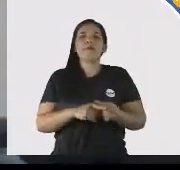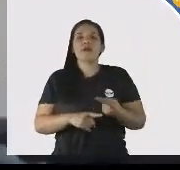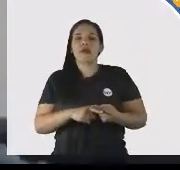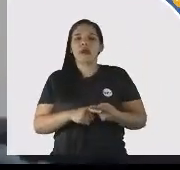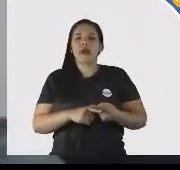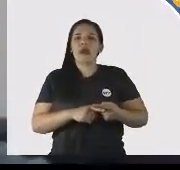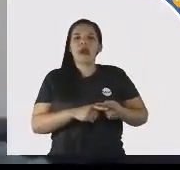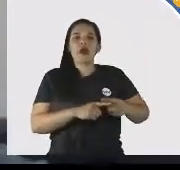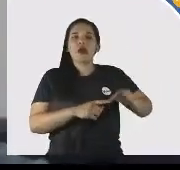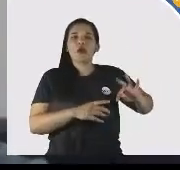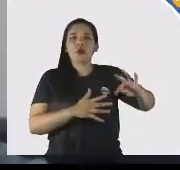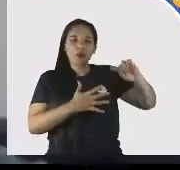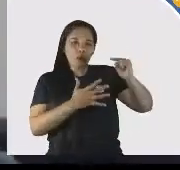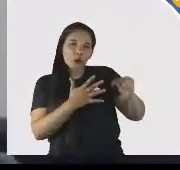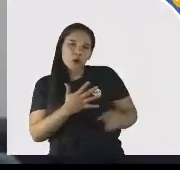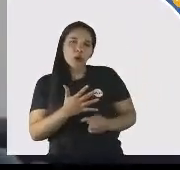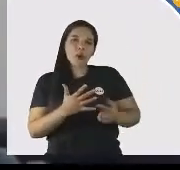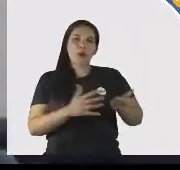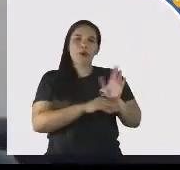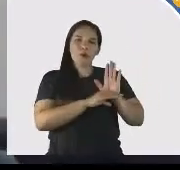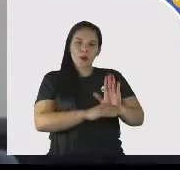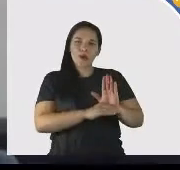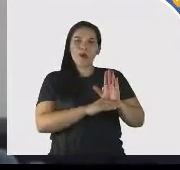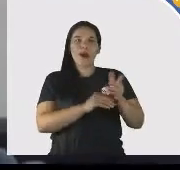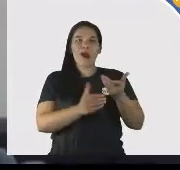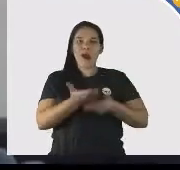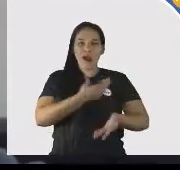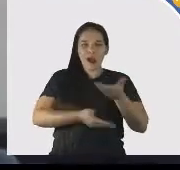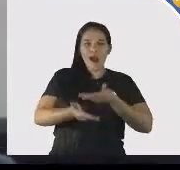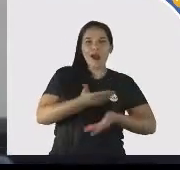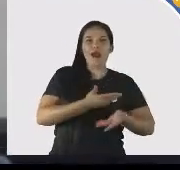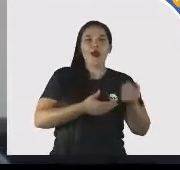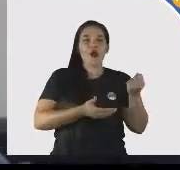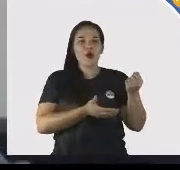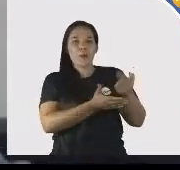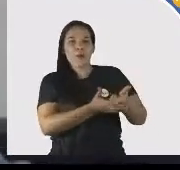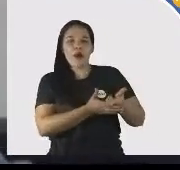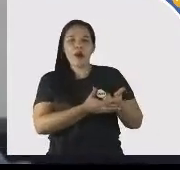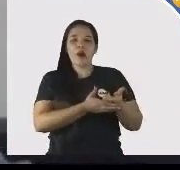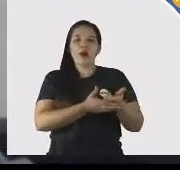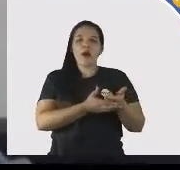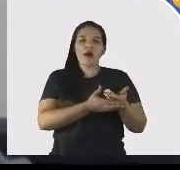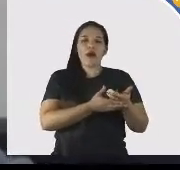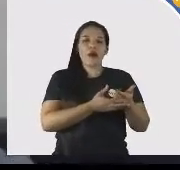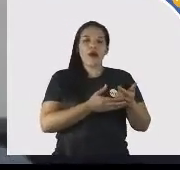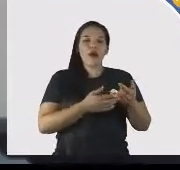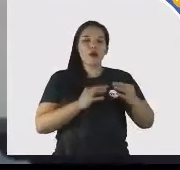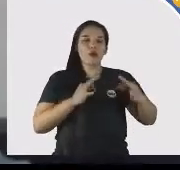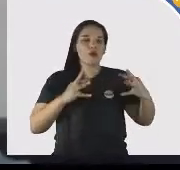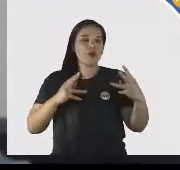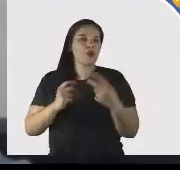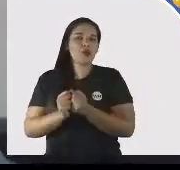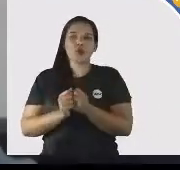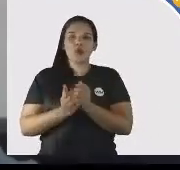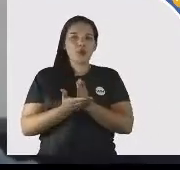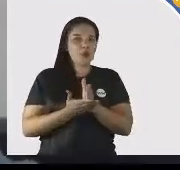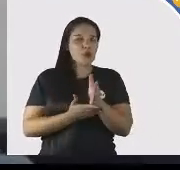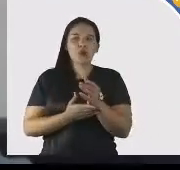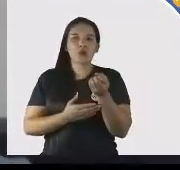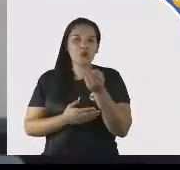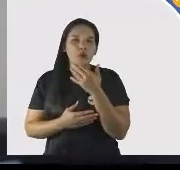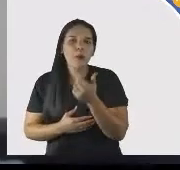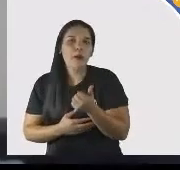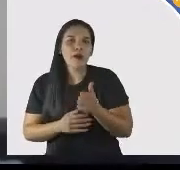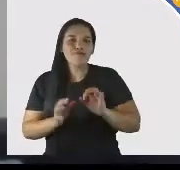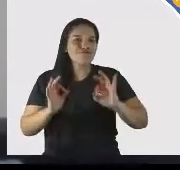ver que todas as linhas de negócios também vinham bem então usado vinha vendendo bem o novo vinha Vendendo bem e o segmento eu tava indo muito bem agora